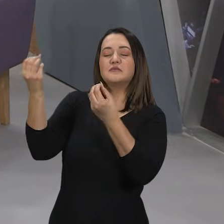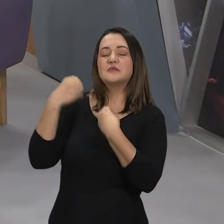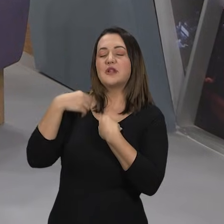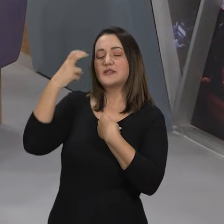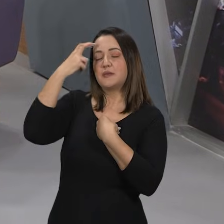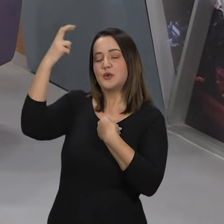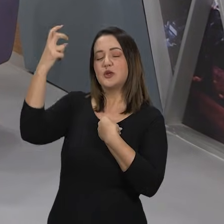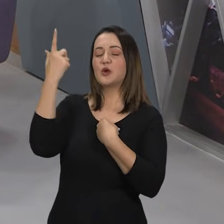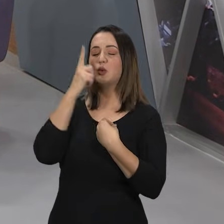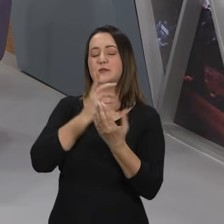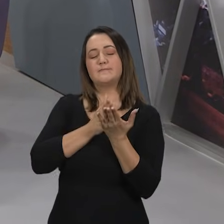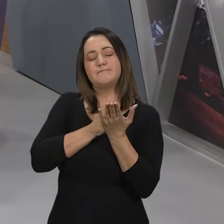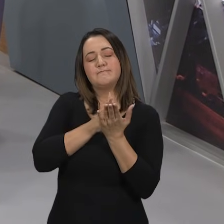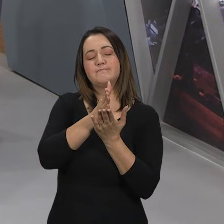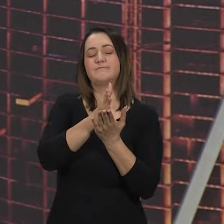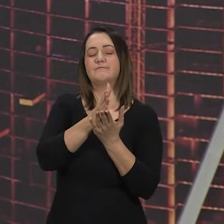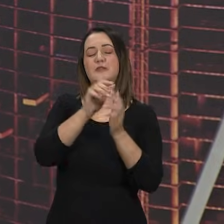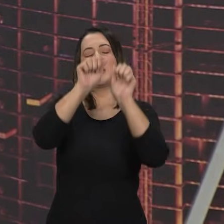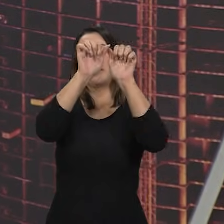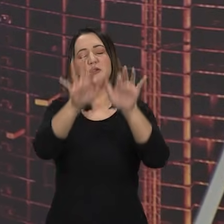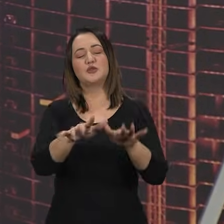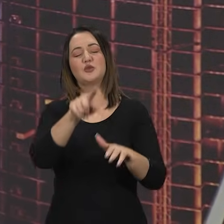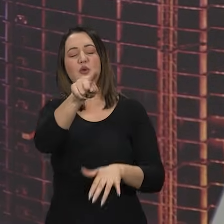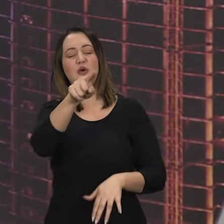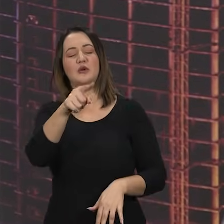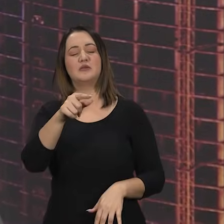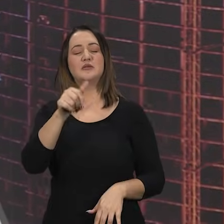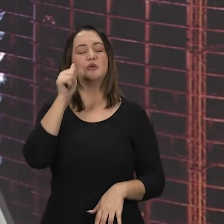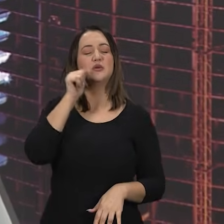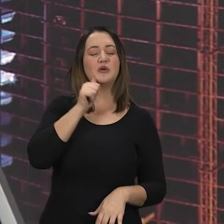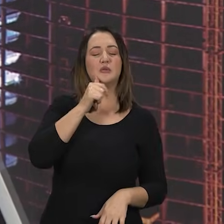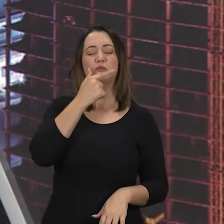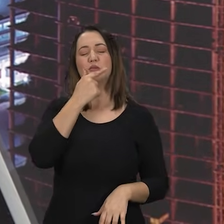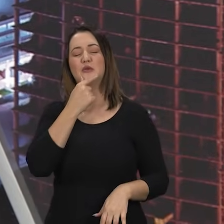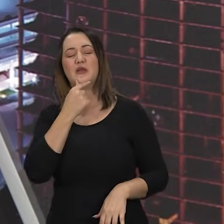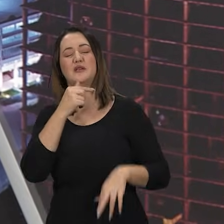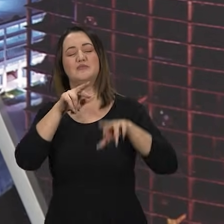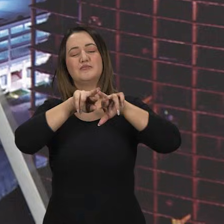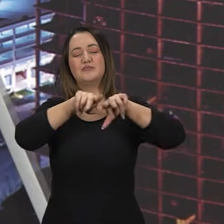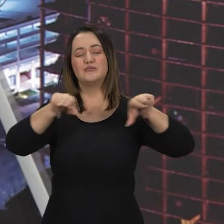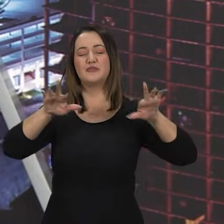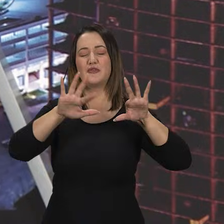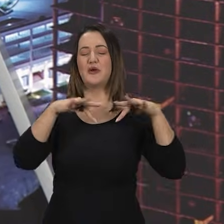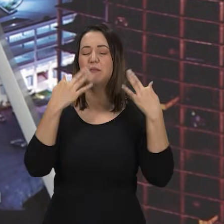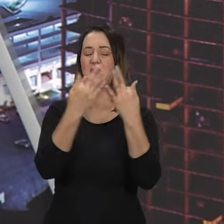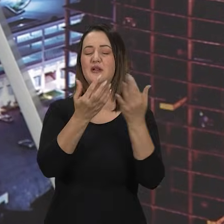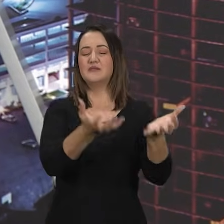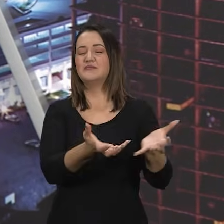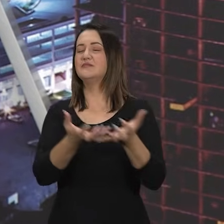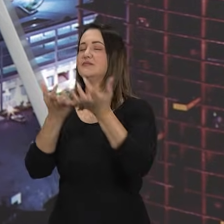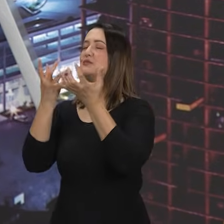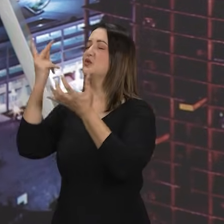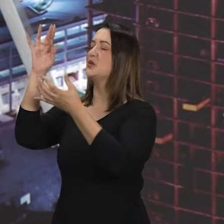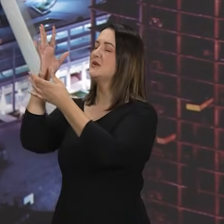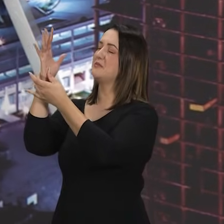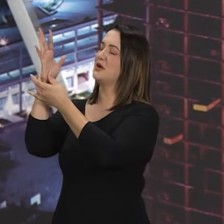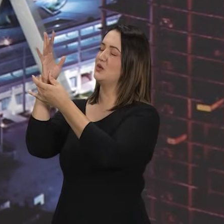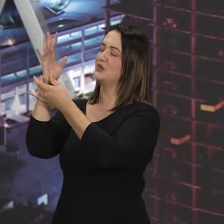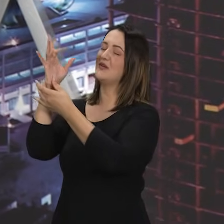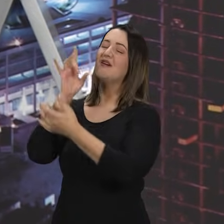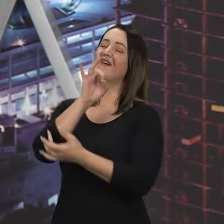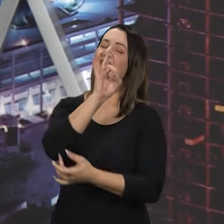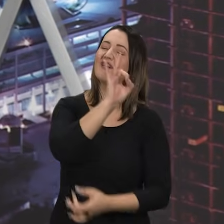vontade e andar nos Teus caminhos. Abençoe este homem, esta mulher, esta família. Eu entrego nas Tuas